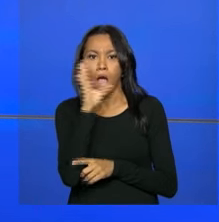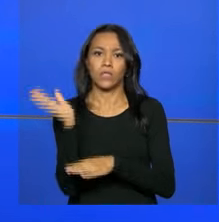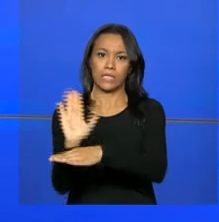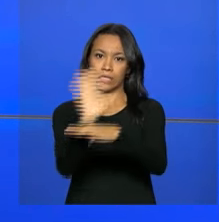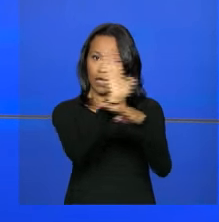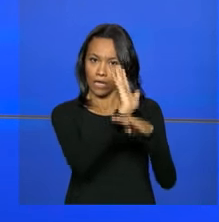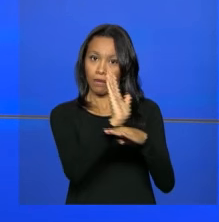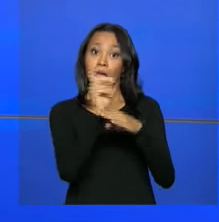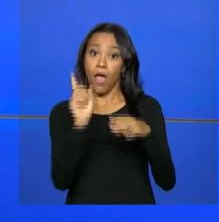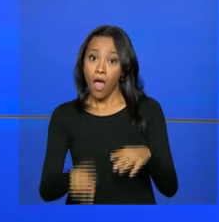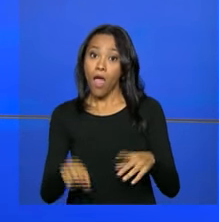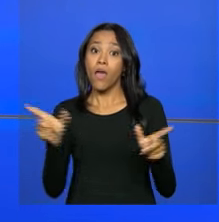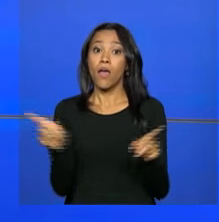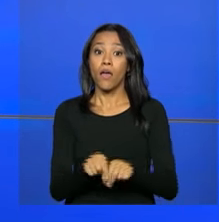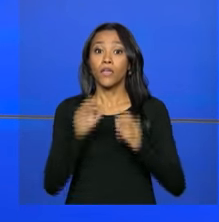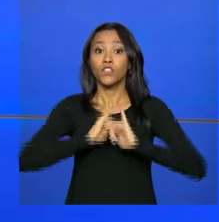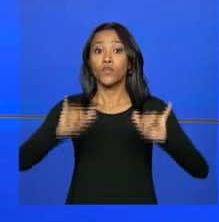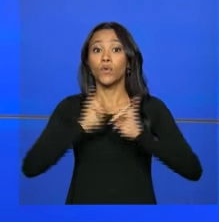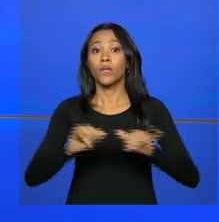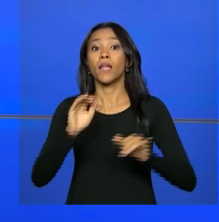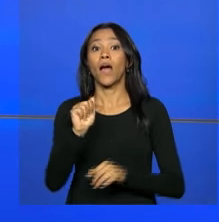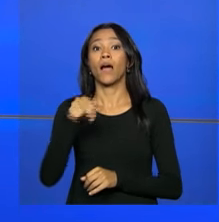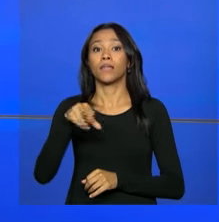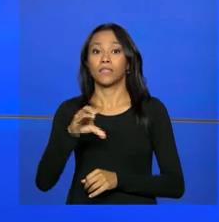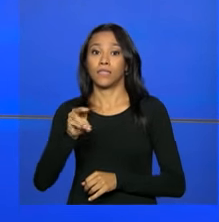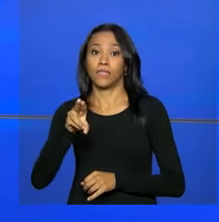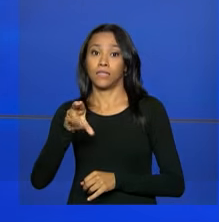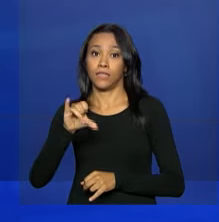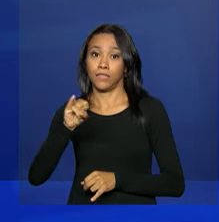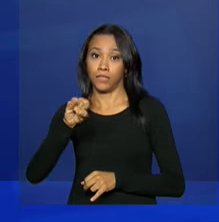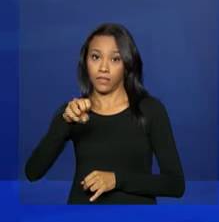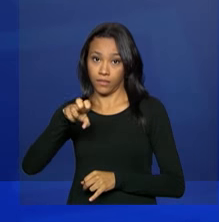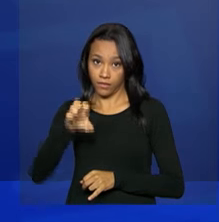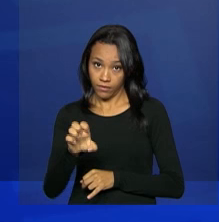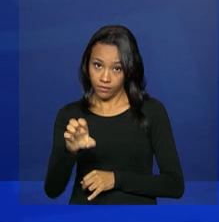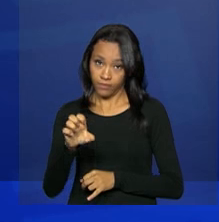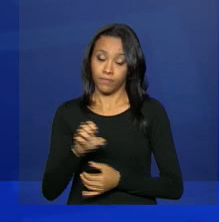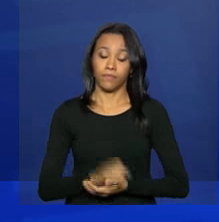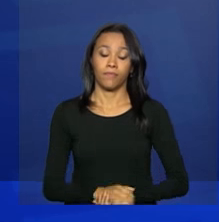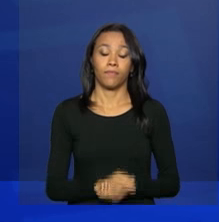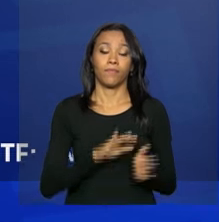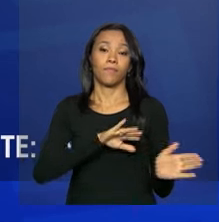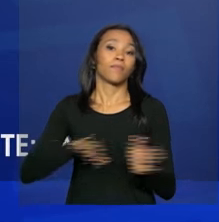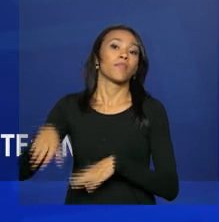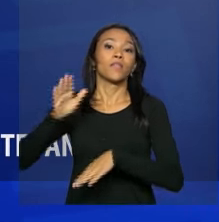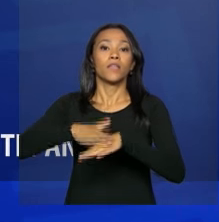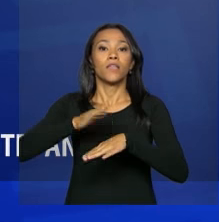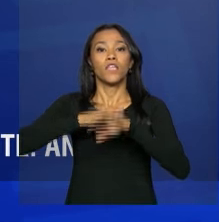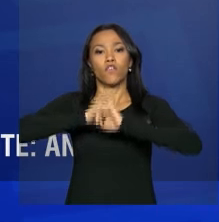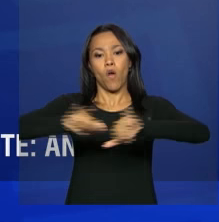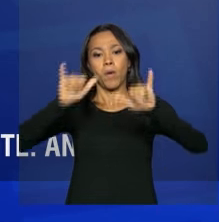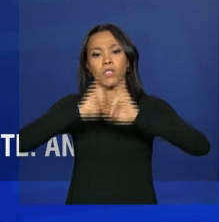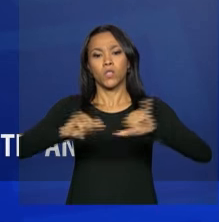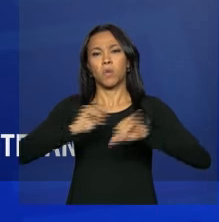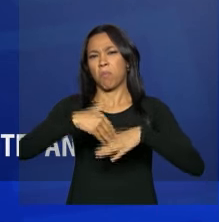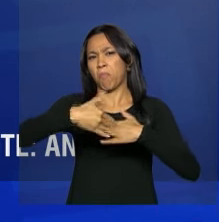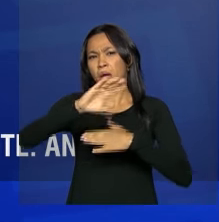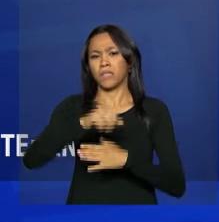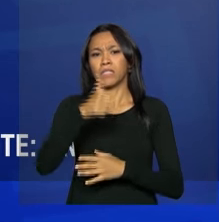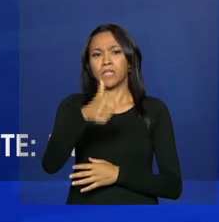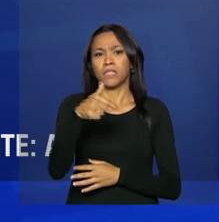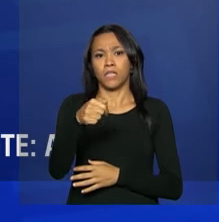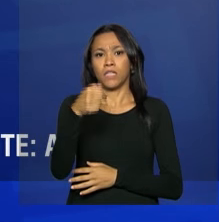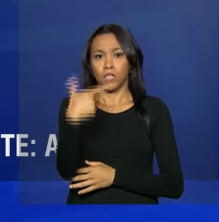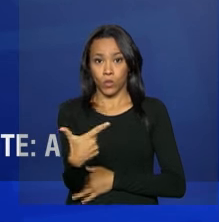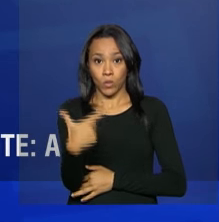foram divulgados pela Agência Nacional do Cinema, ANCINE. De acordo com os dados, mais de 172